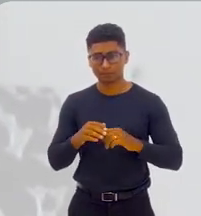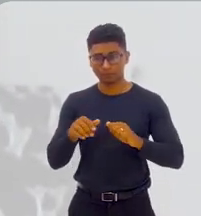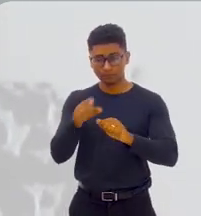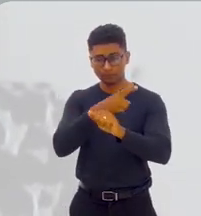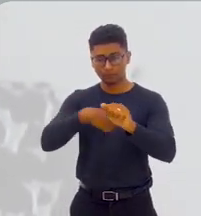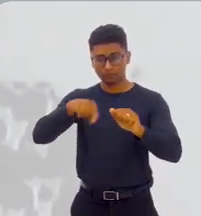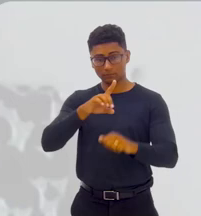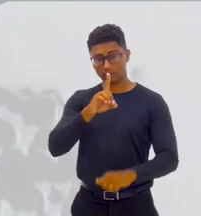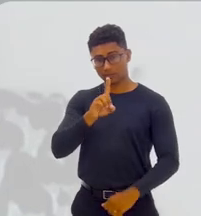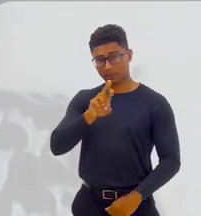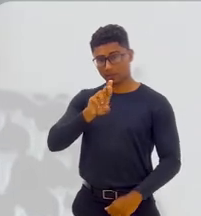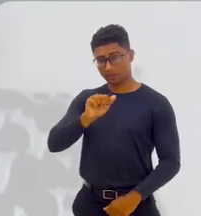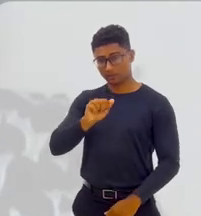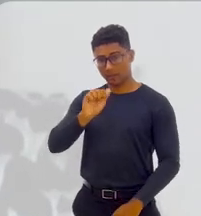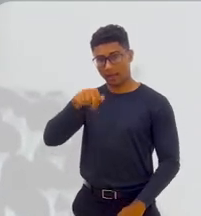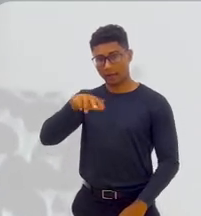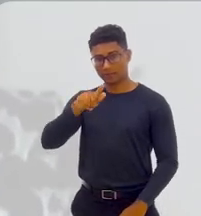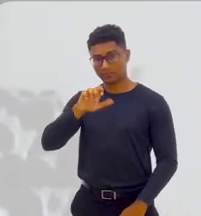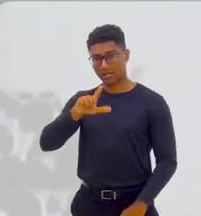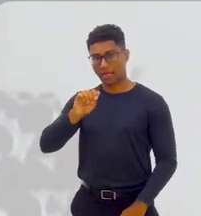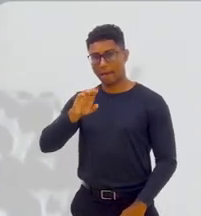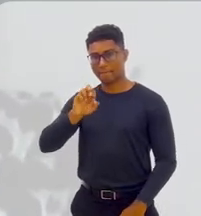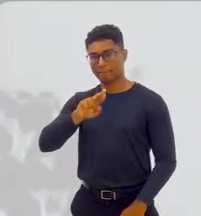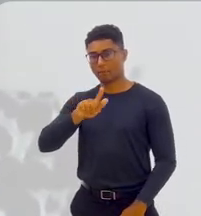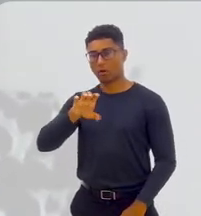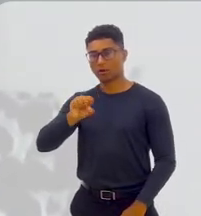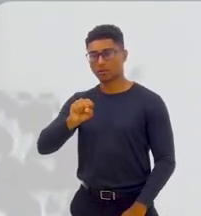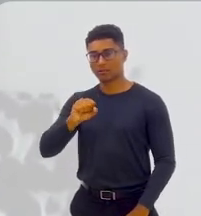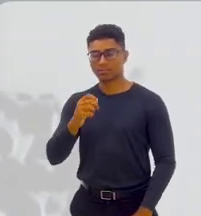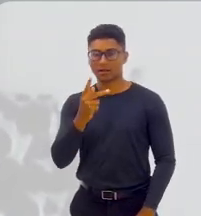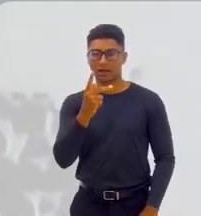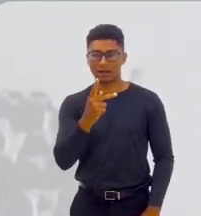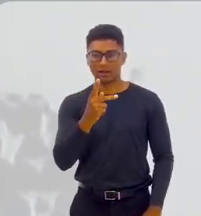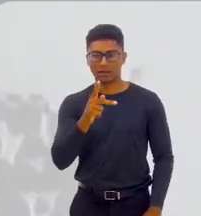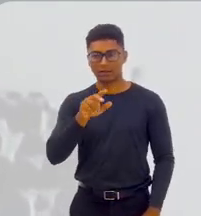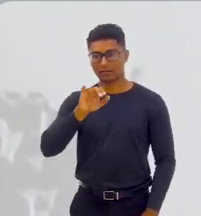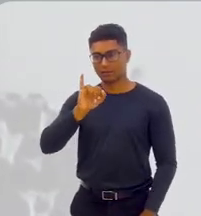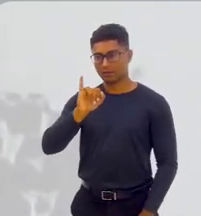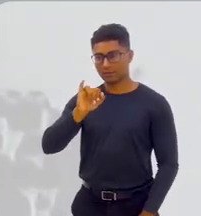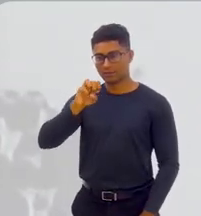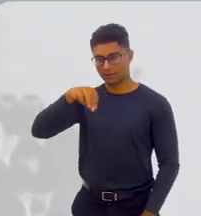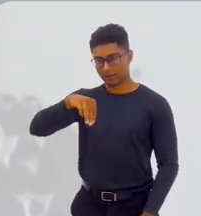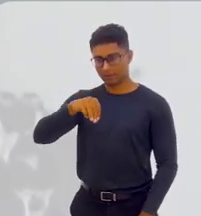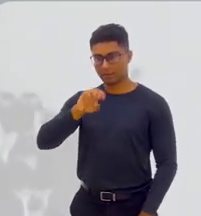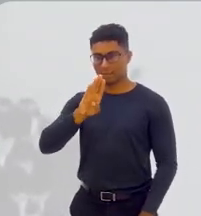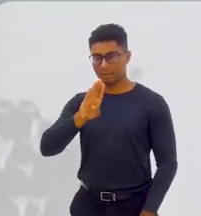Kimbango. arroba DRA Ângela Borges Quimbango. Quimbango é